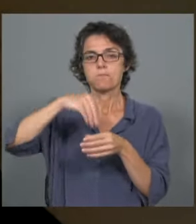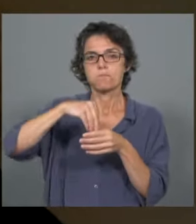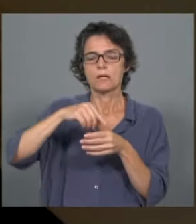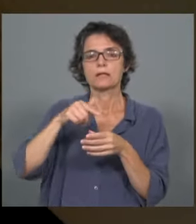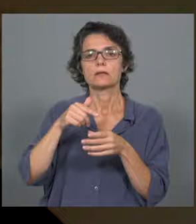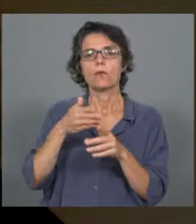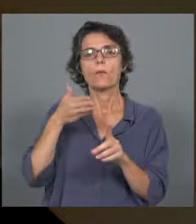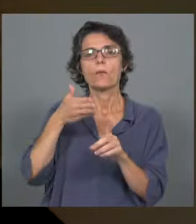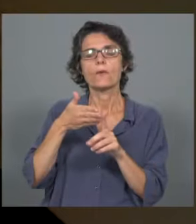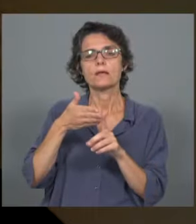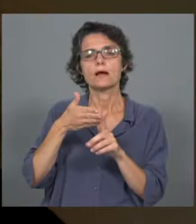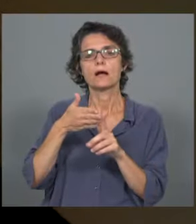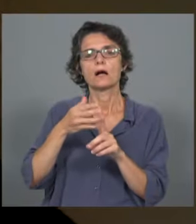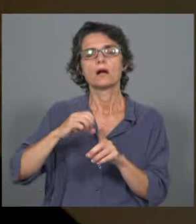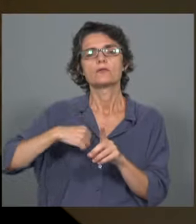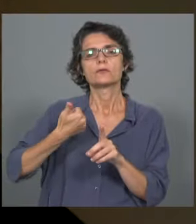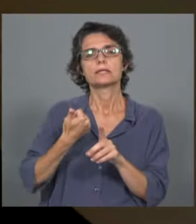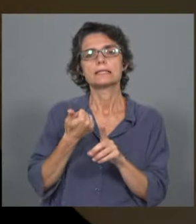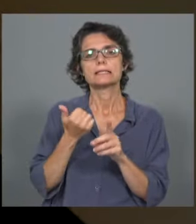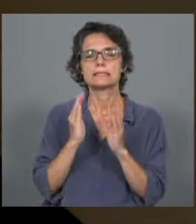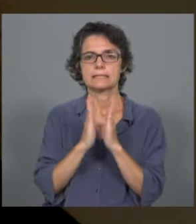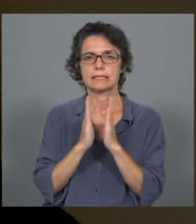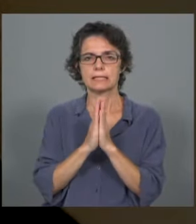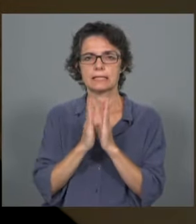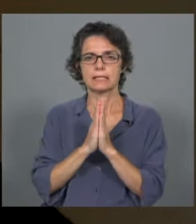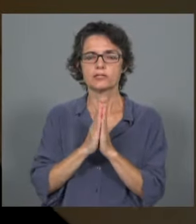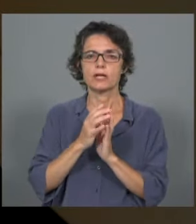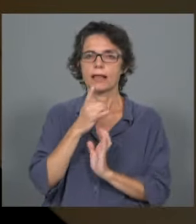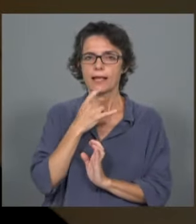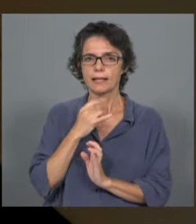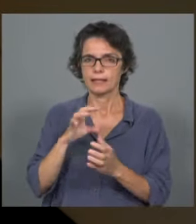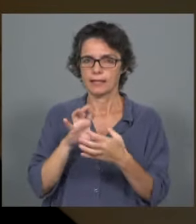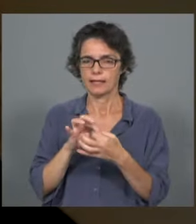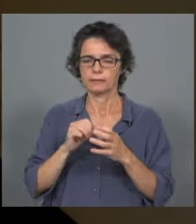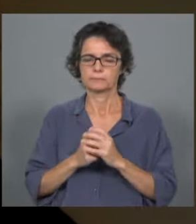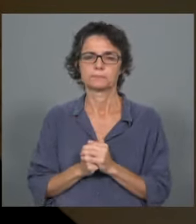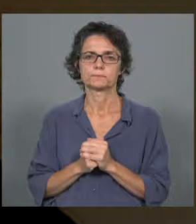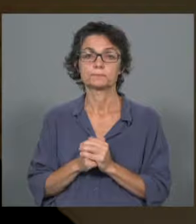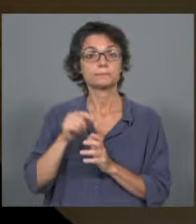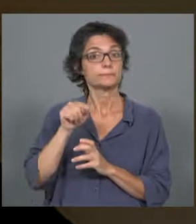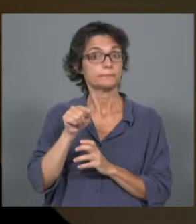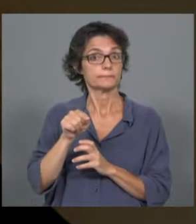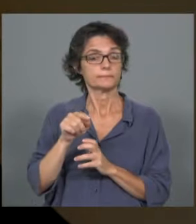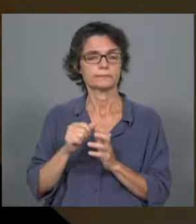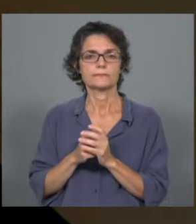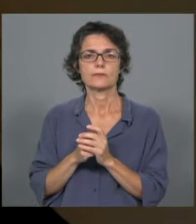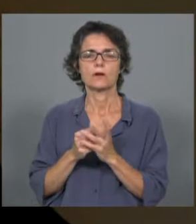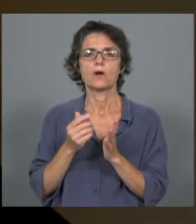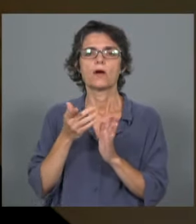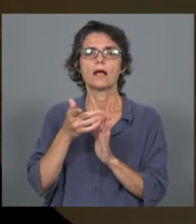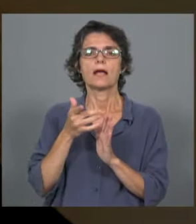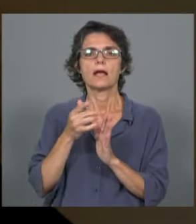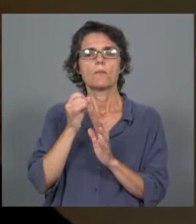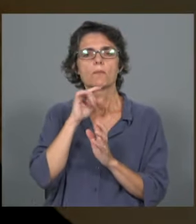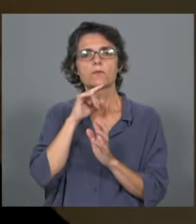dos Green Anglicans Rede Lusófona. E uma iniciativa, por exemplo, que os Green Anglicans da rede